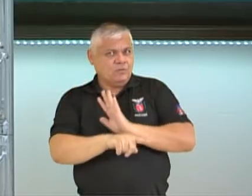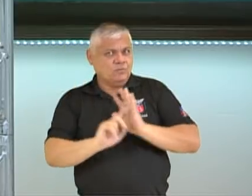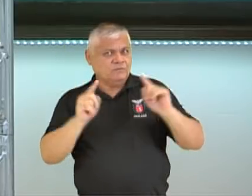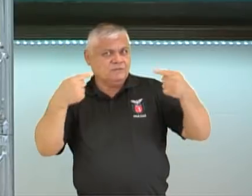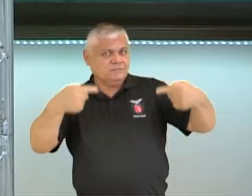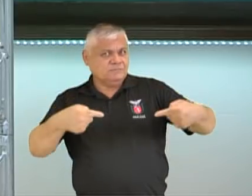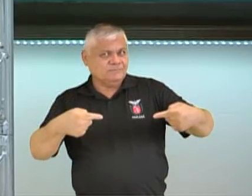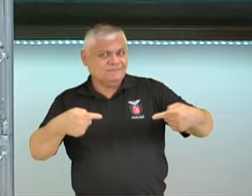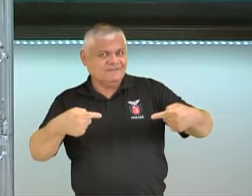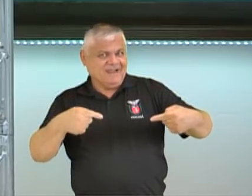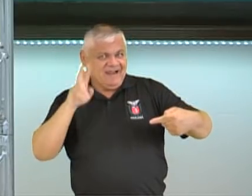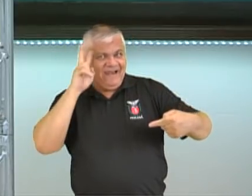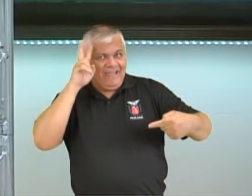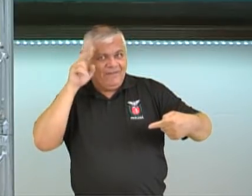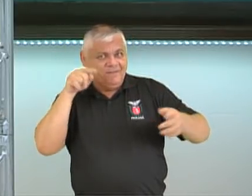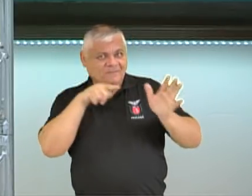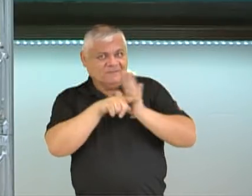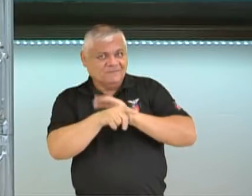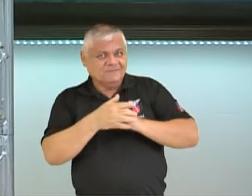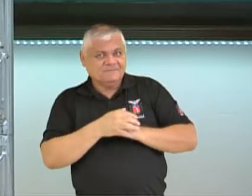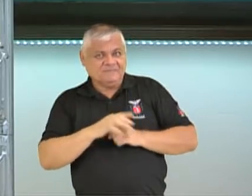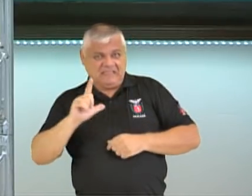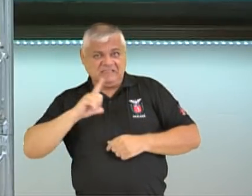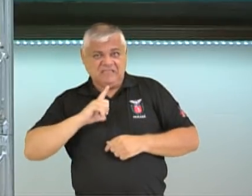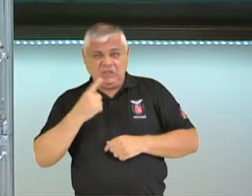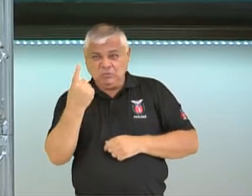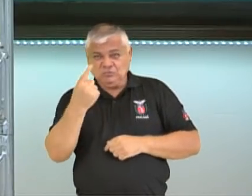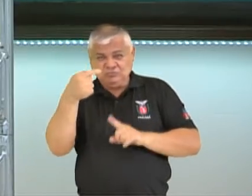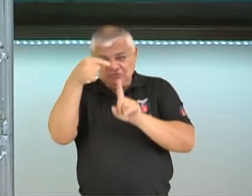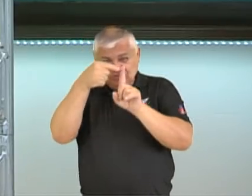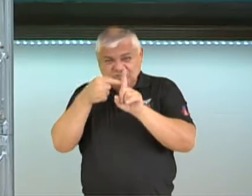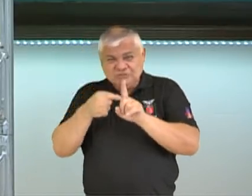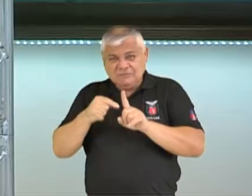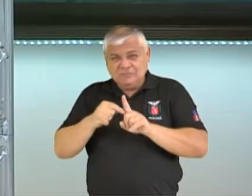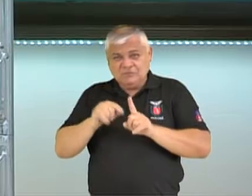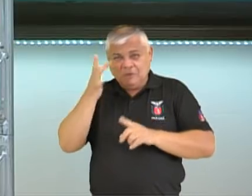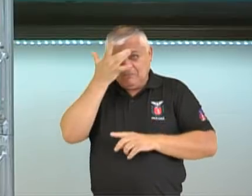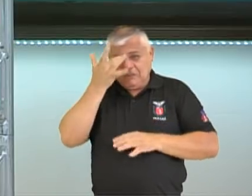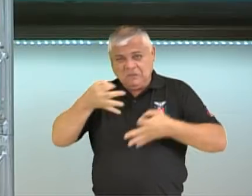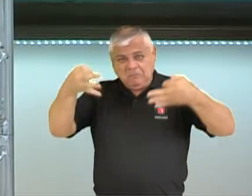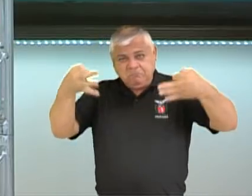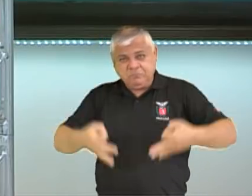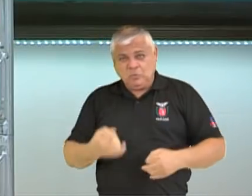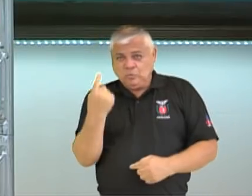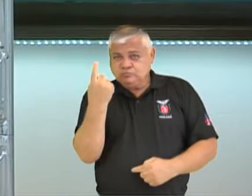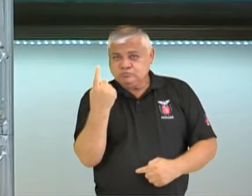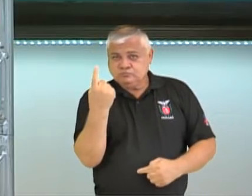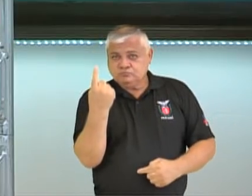Nosso Conhecimento? Você acha que existe um tipo ideal de pessoa?